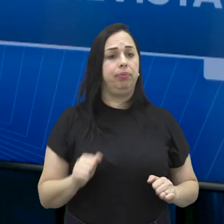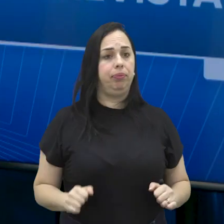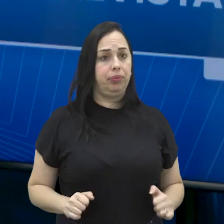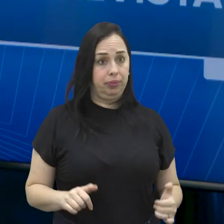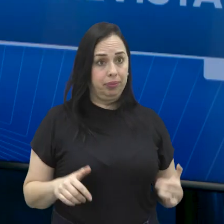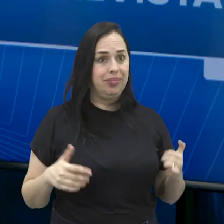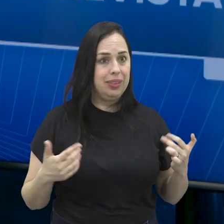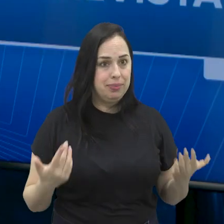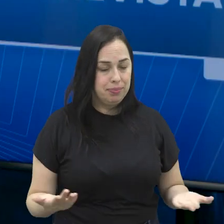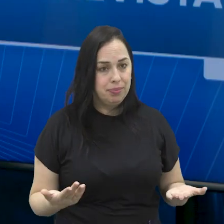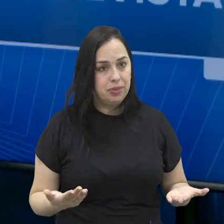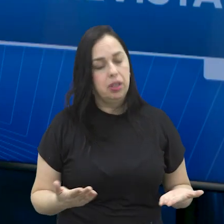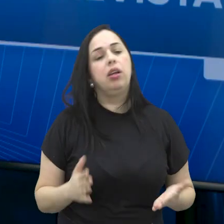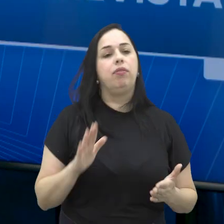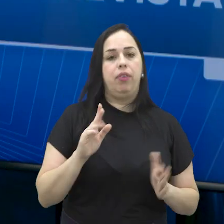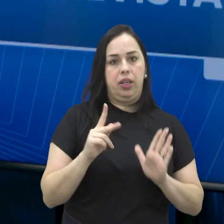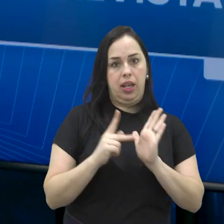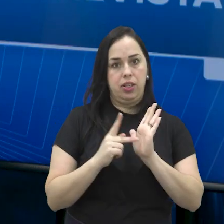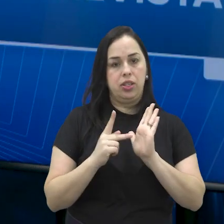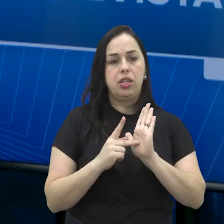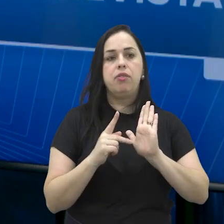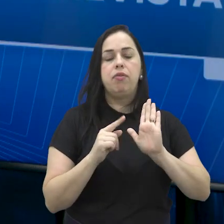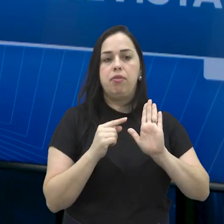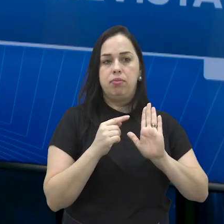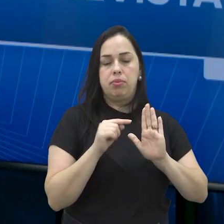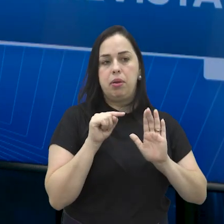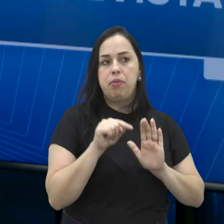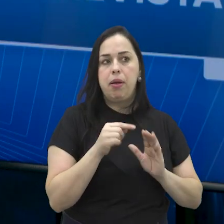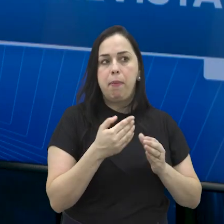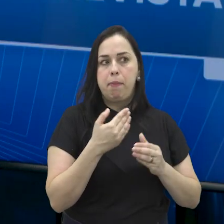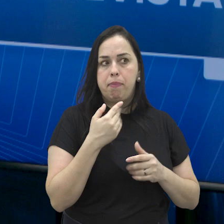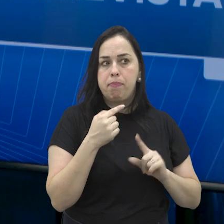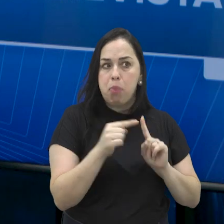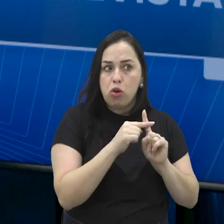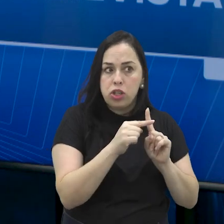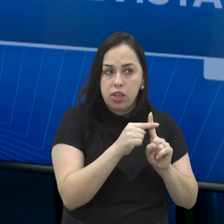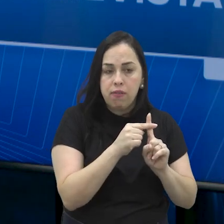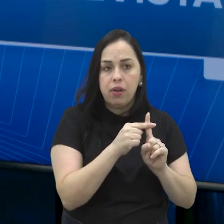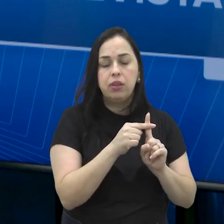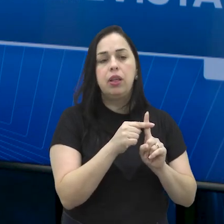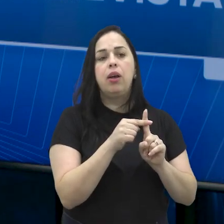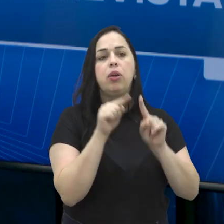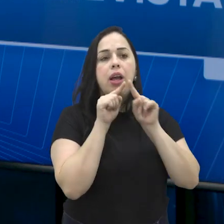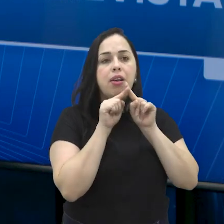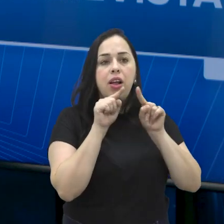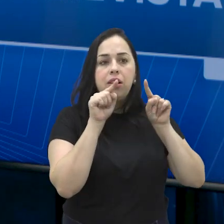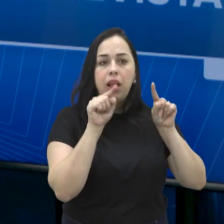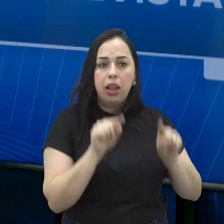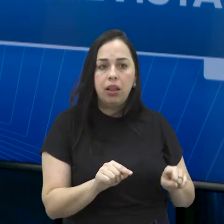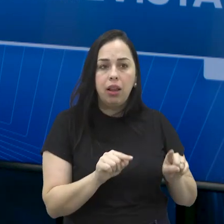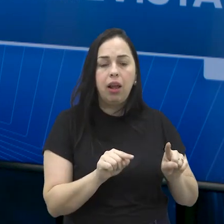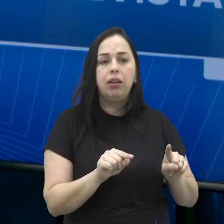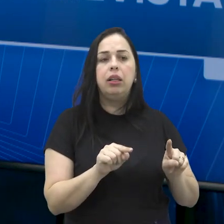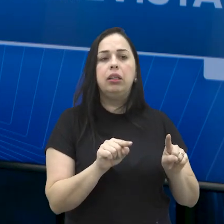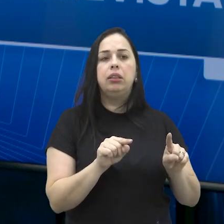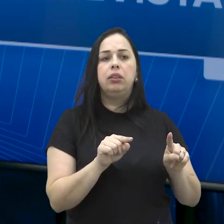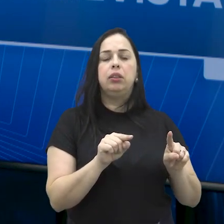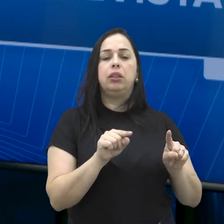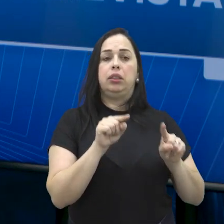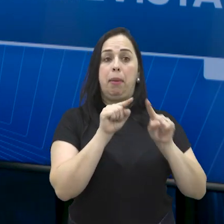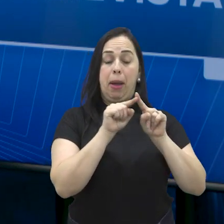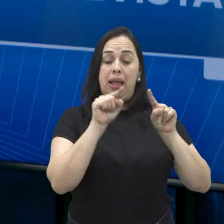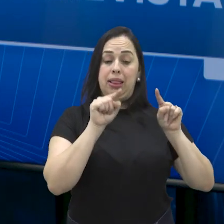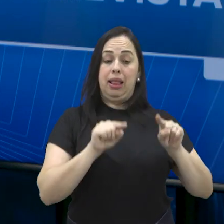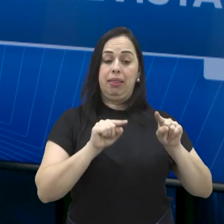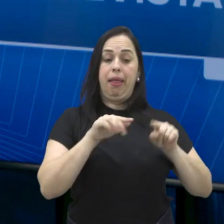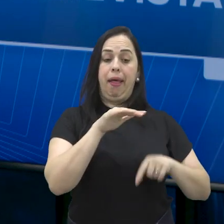como pontos positivos, ou seja, melhorias, vai ser que os nossos empregados e a nossa força nacional, nossa força